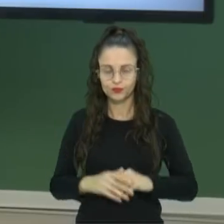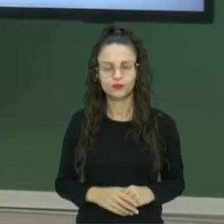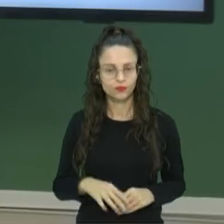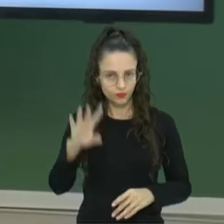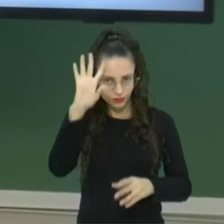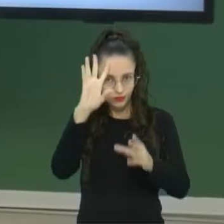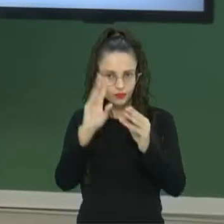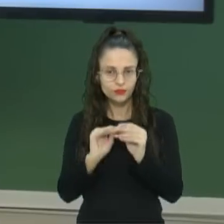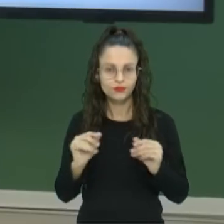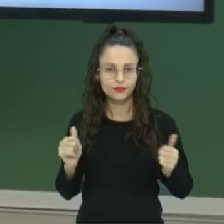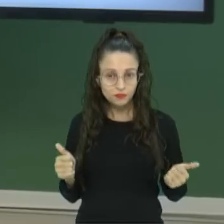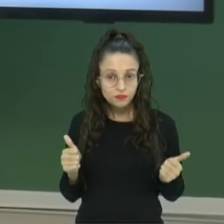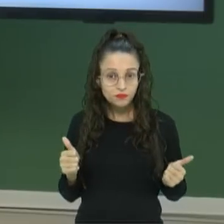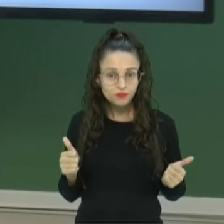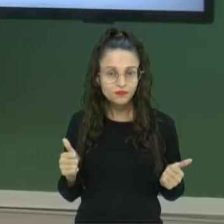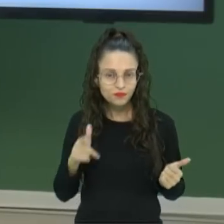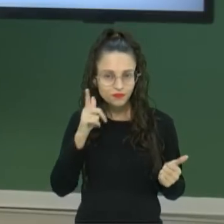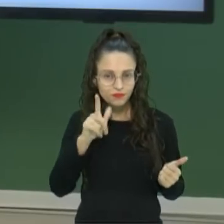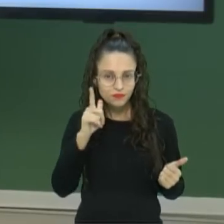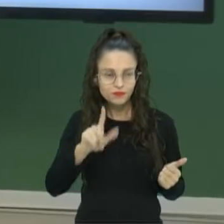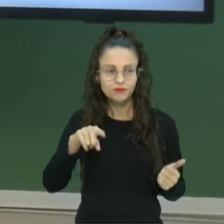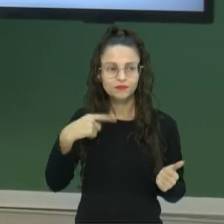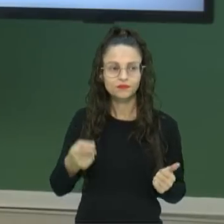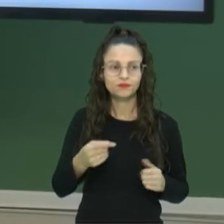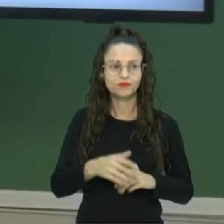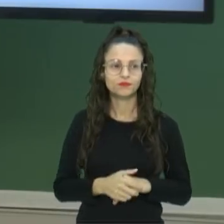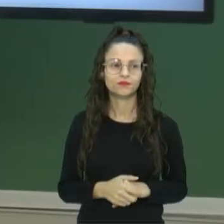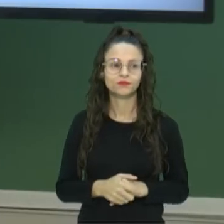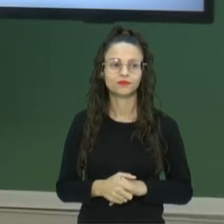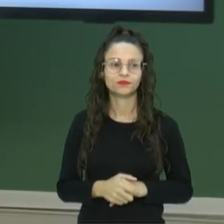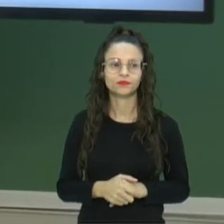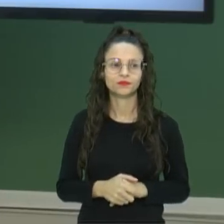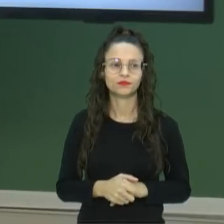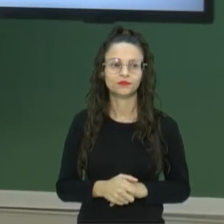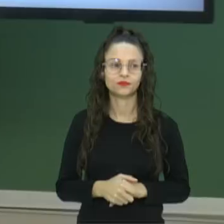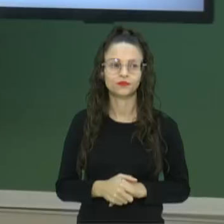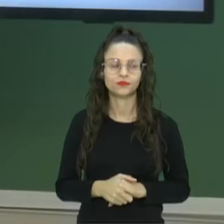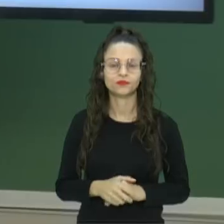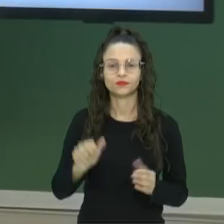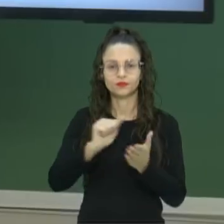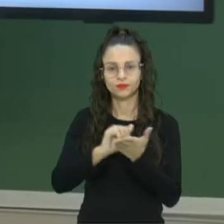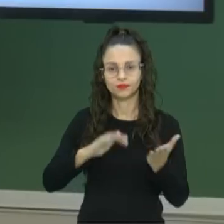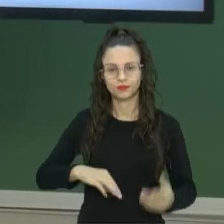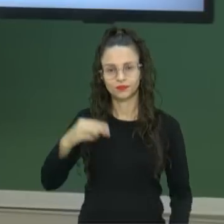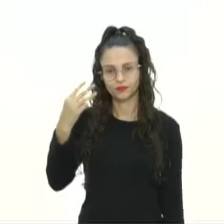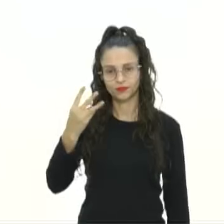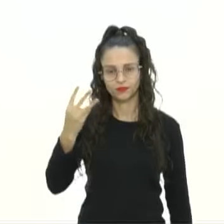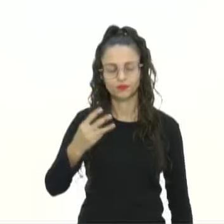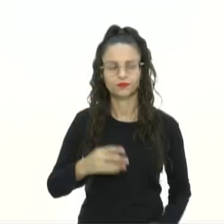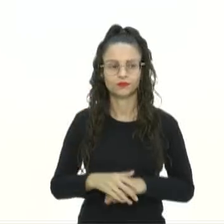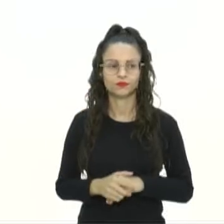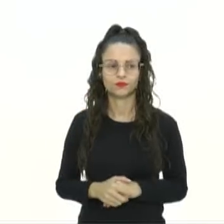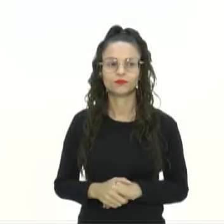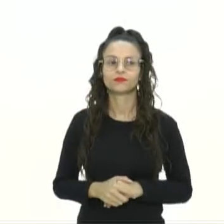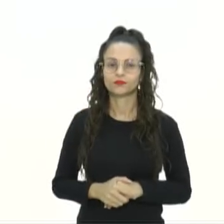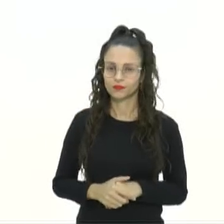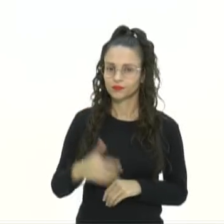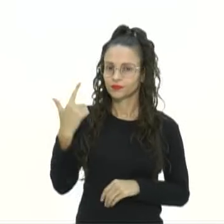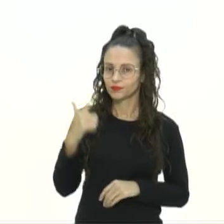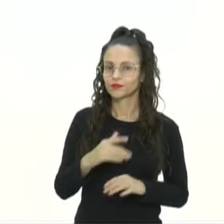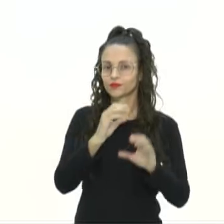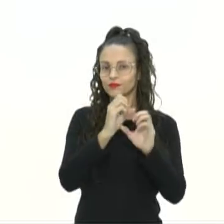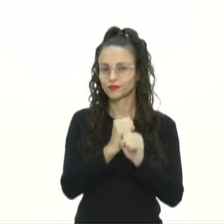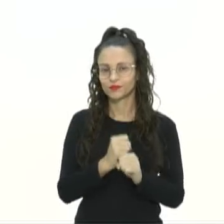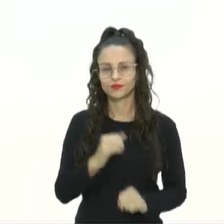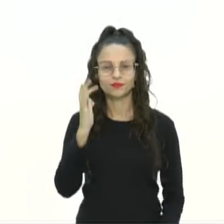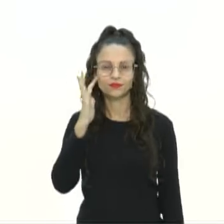para entender? Deu? Podemos passar para frente, então? Exercício 3. Ele fala de novo de nota, gente.